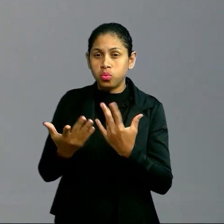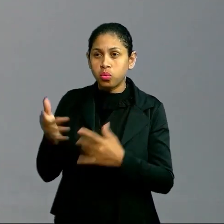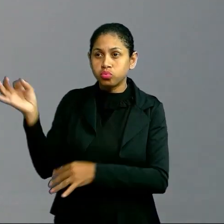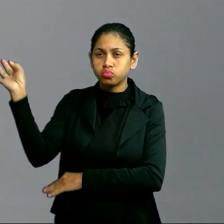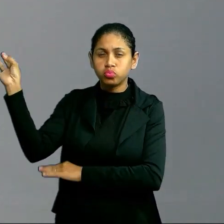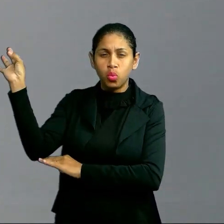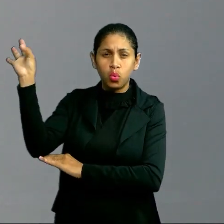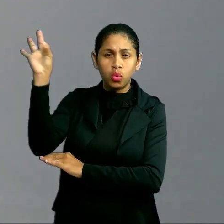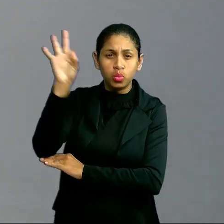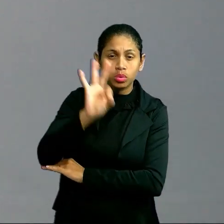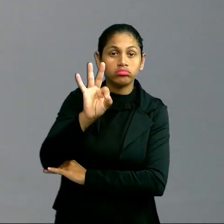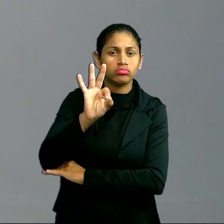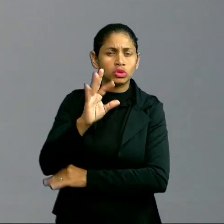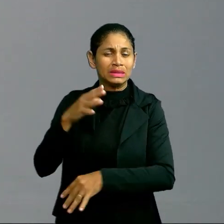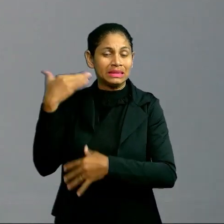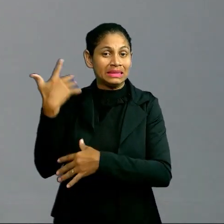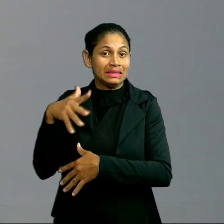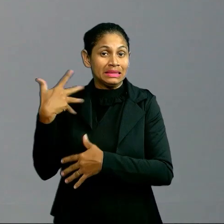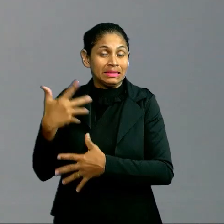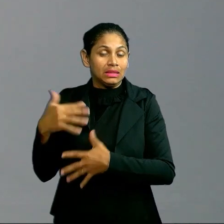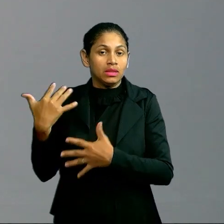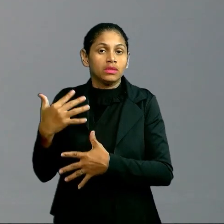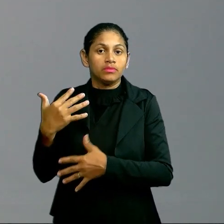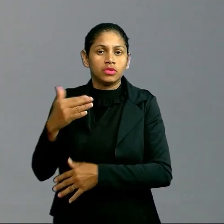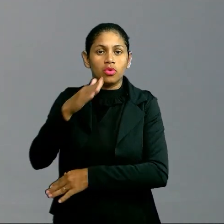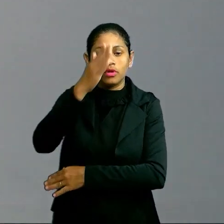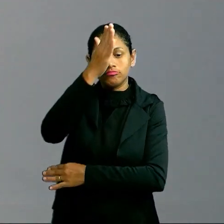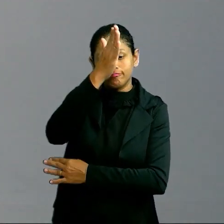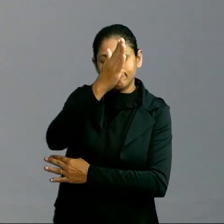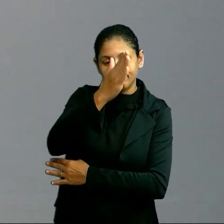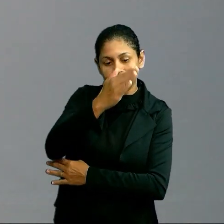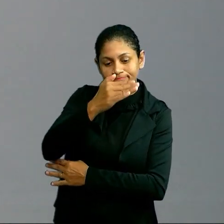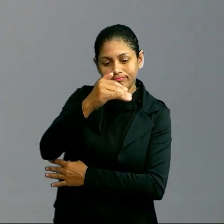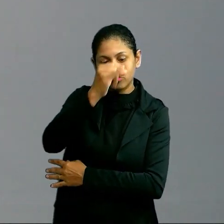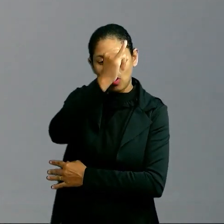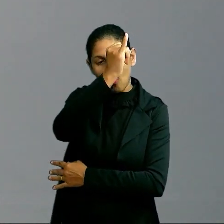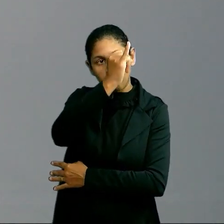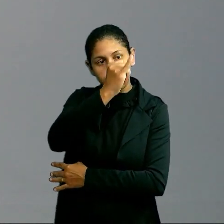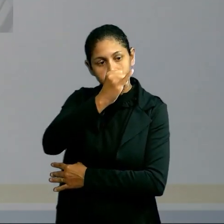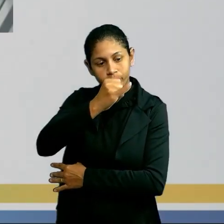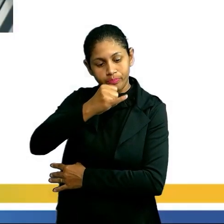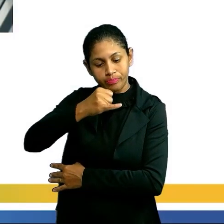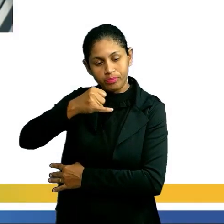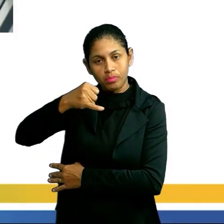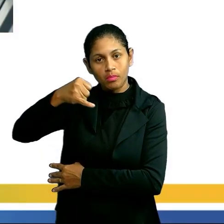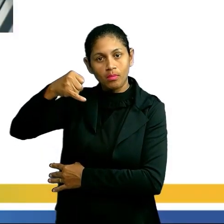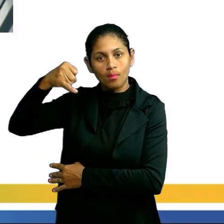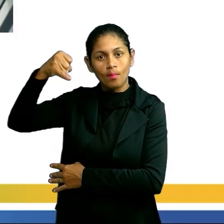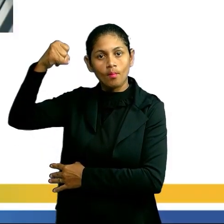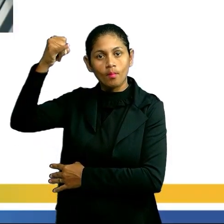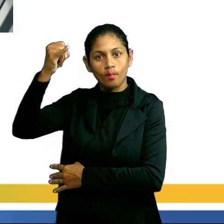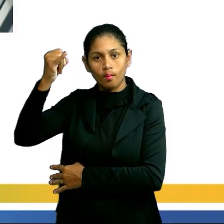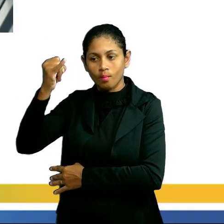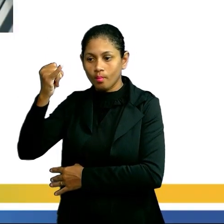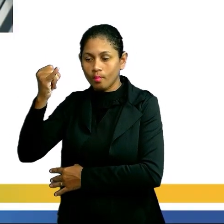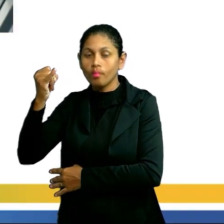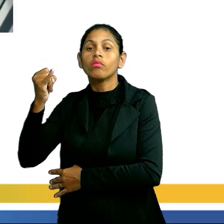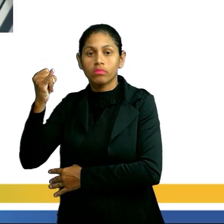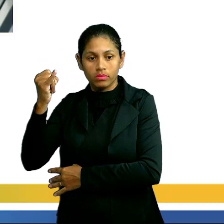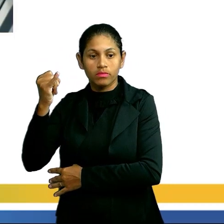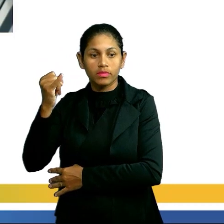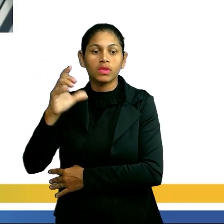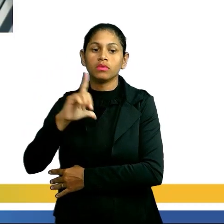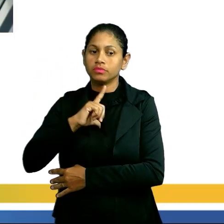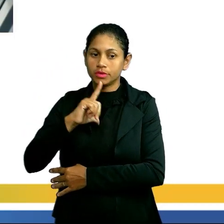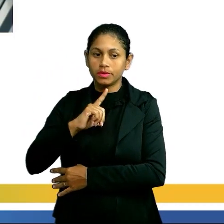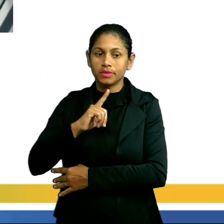um decaimento, ou seja, fazendo como se fosse uma espécie de barriguinha. Então, nesse exemplo, a gente pode observar na imagem que ele tem ali uma